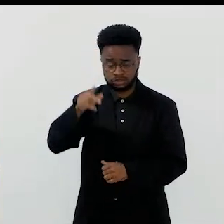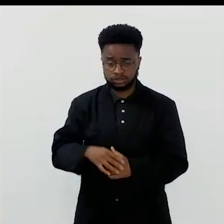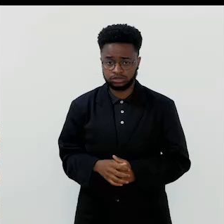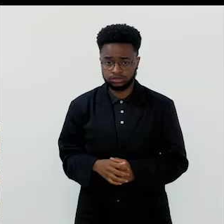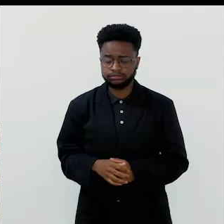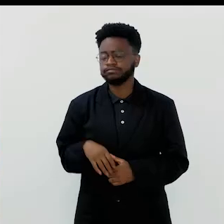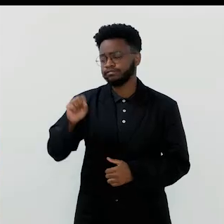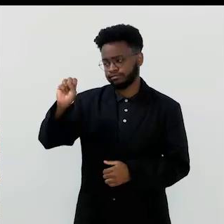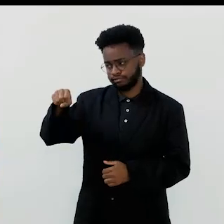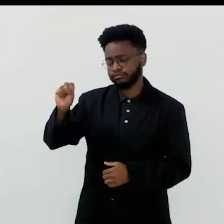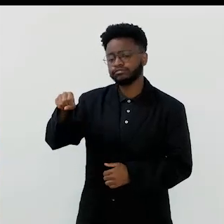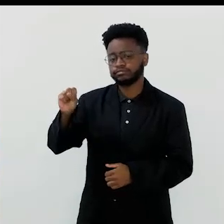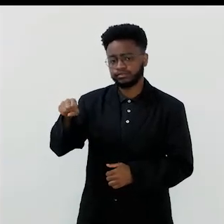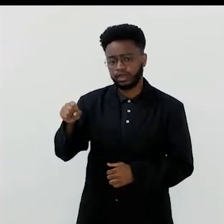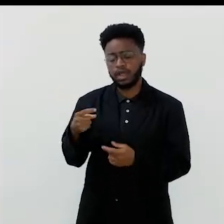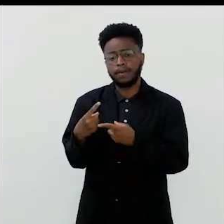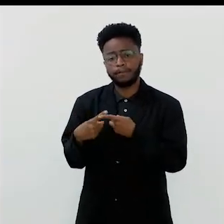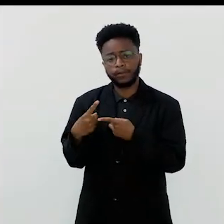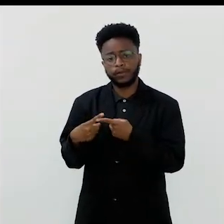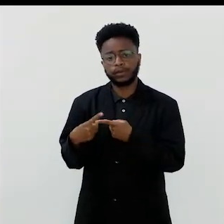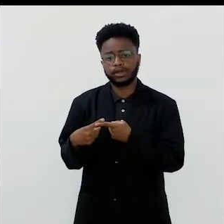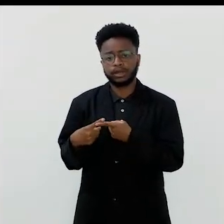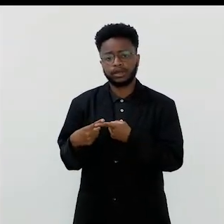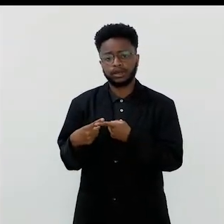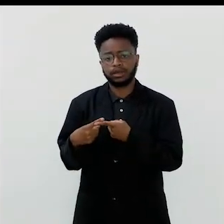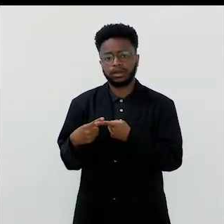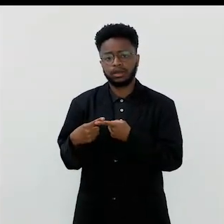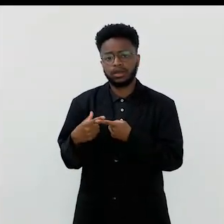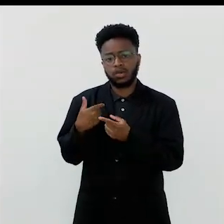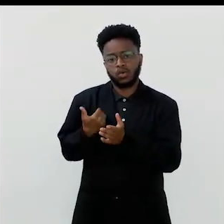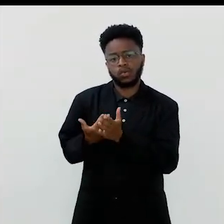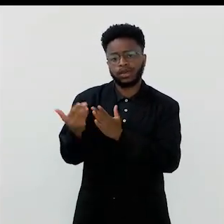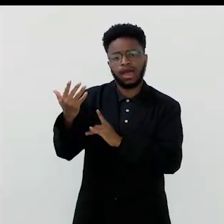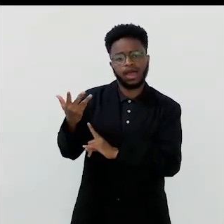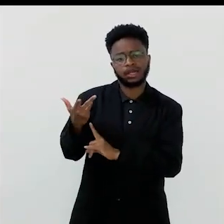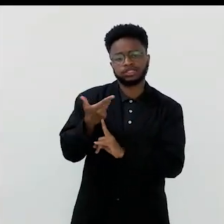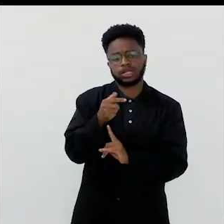lá na ilha de Parintins? Com certeza, né? Porque